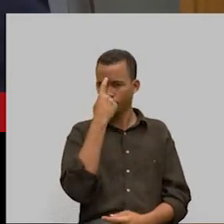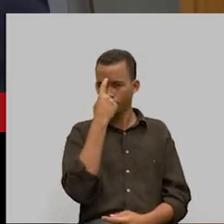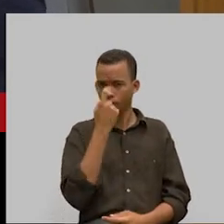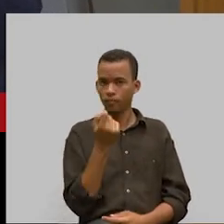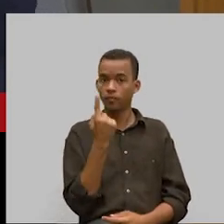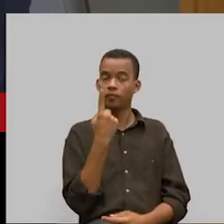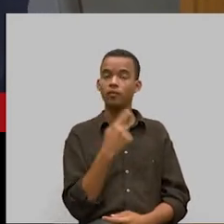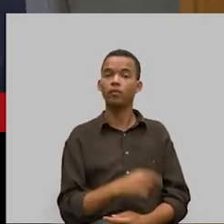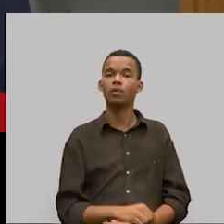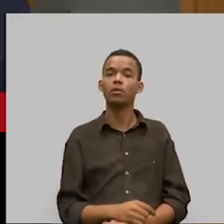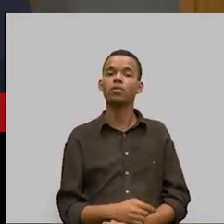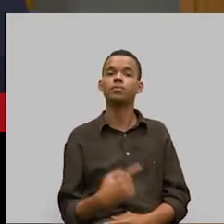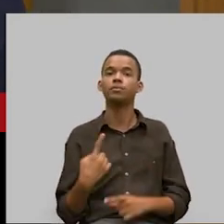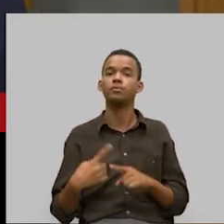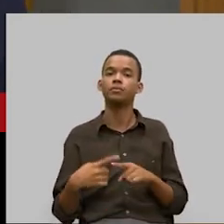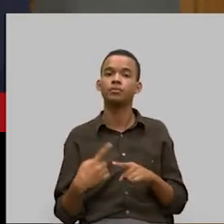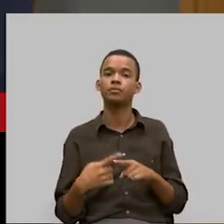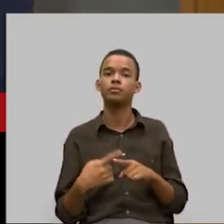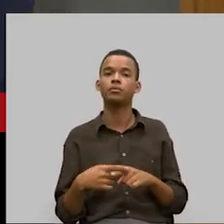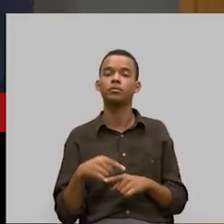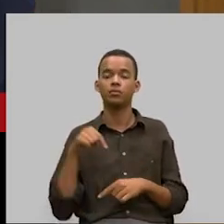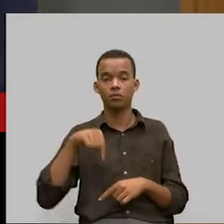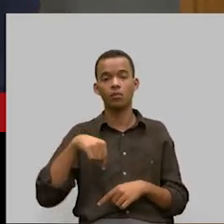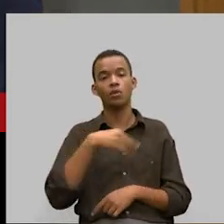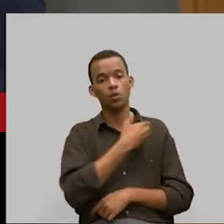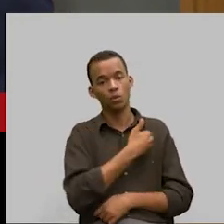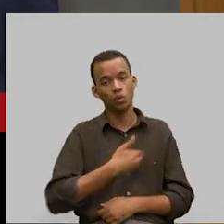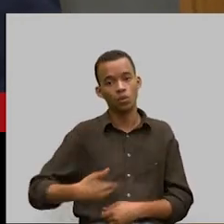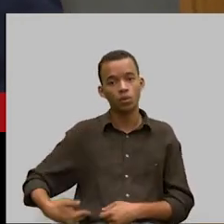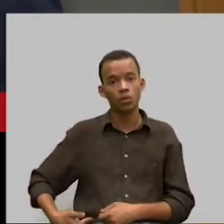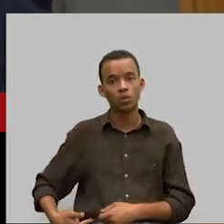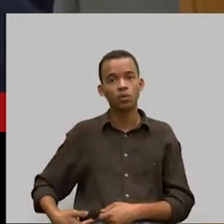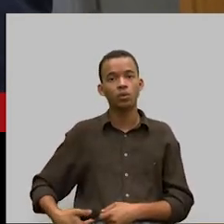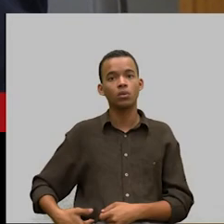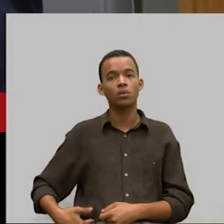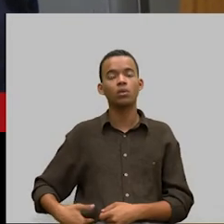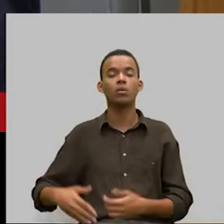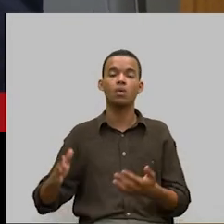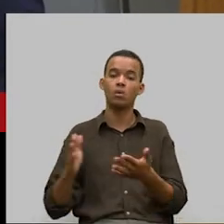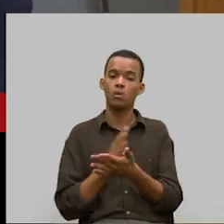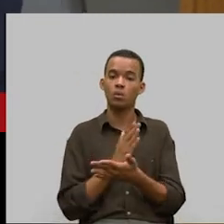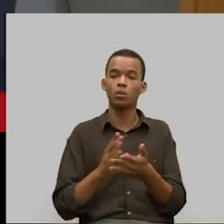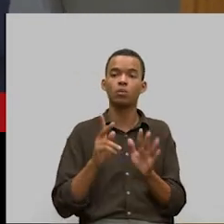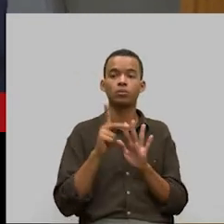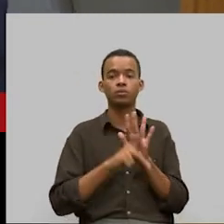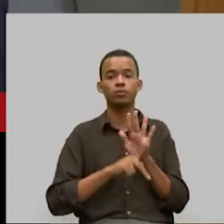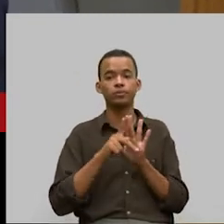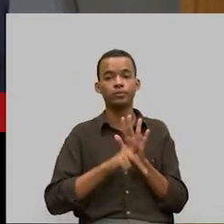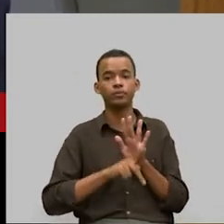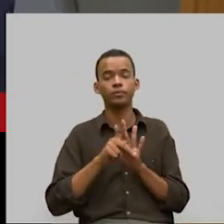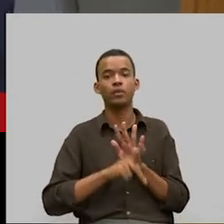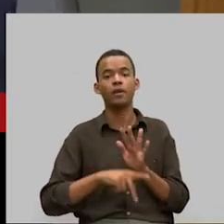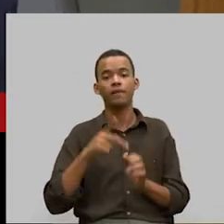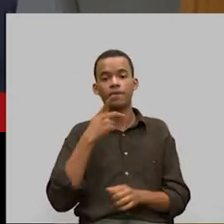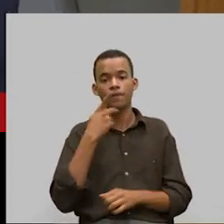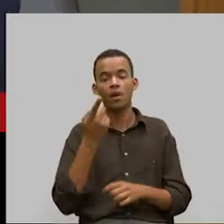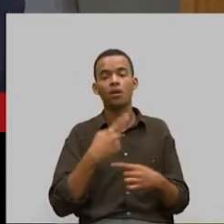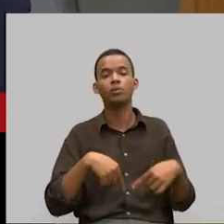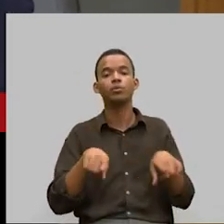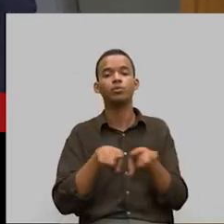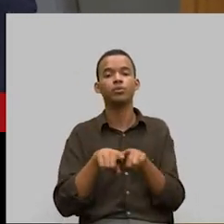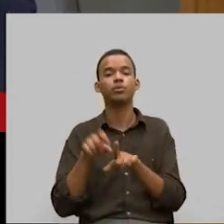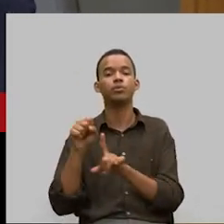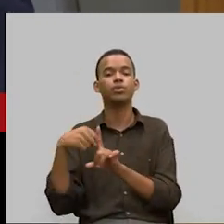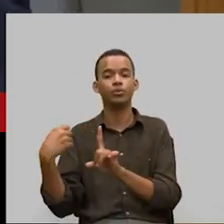subsecretário é que esse mesmo governo em algumas projeto dele ele fala da parceria público